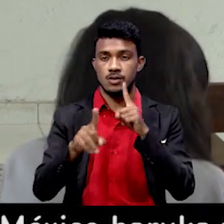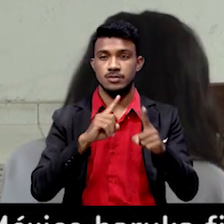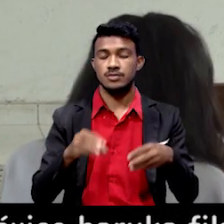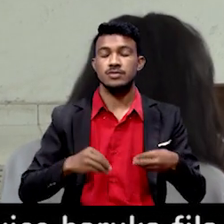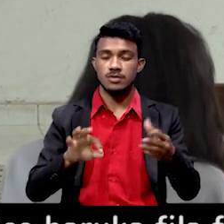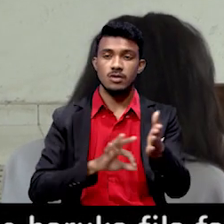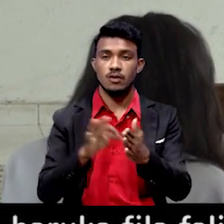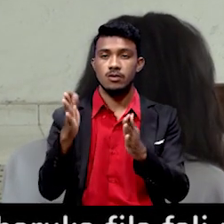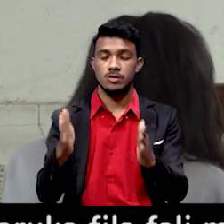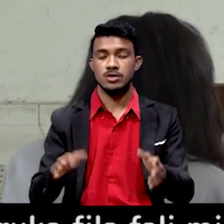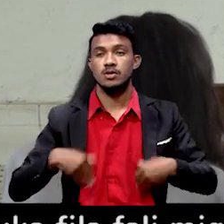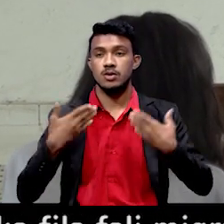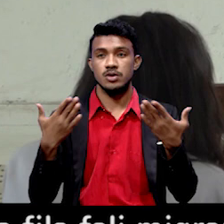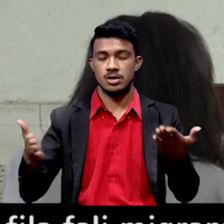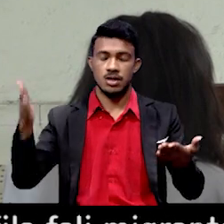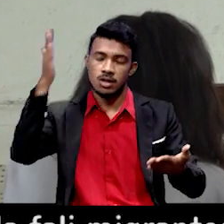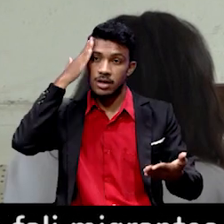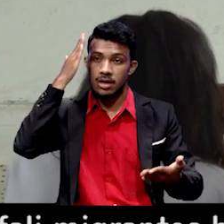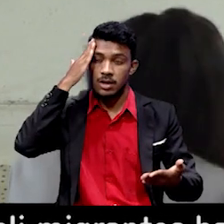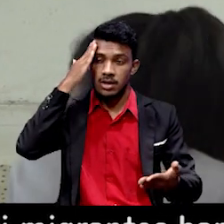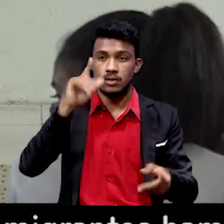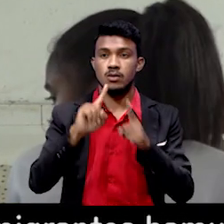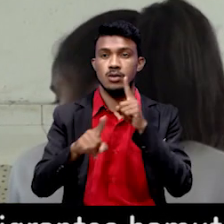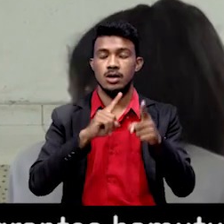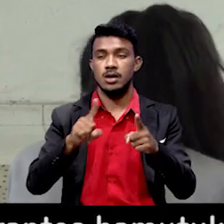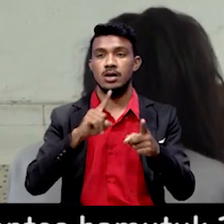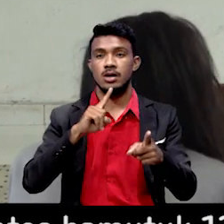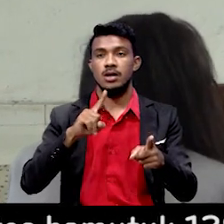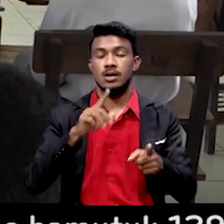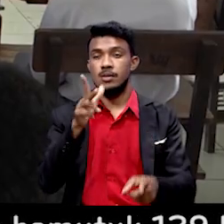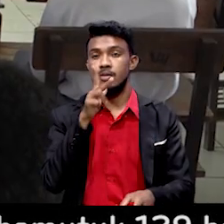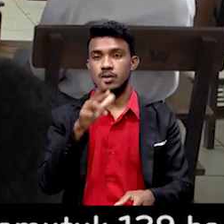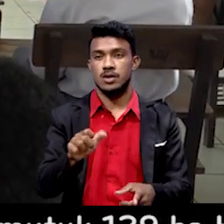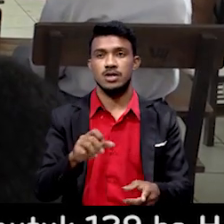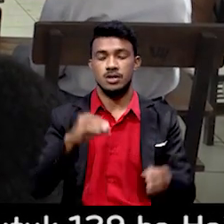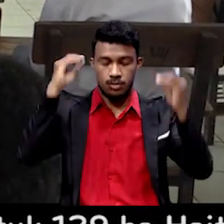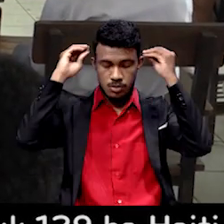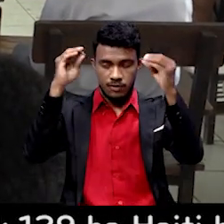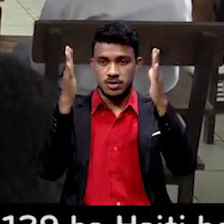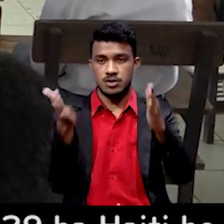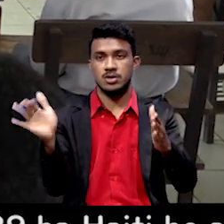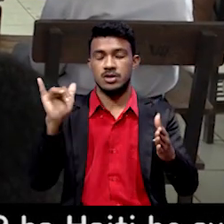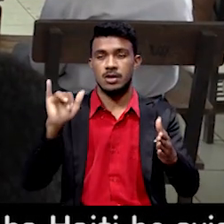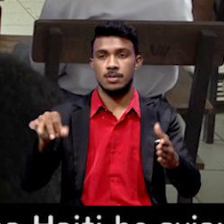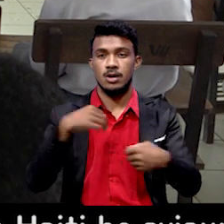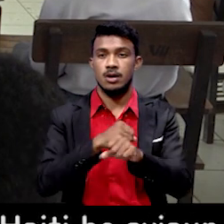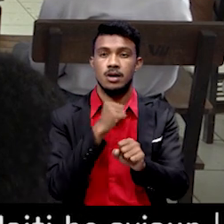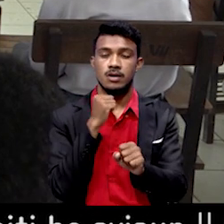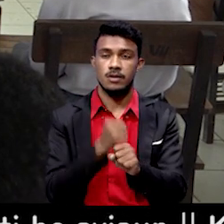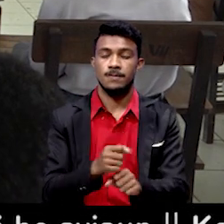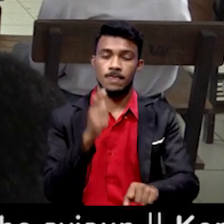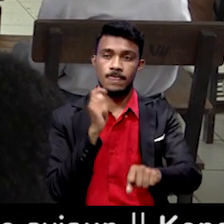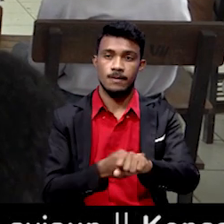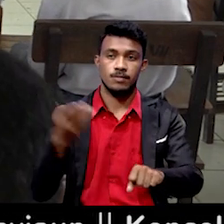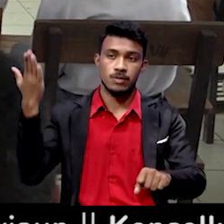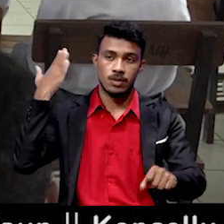formação, o insa conhece no hatene colia português. Professor Siranebe produz esse tempo colonial, minoria e